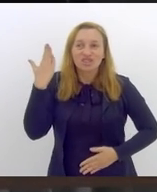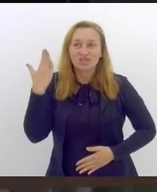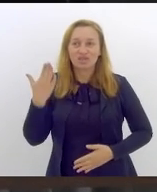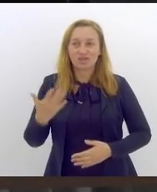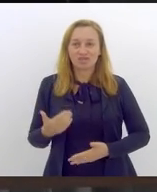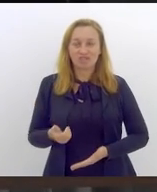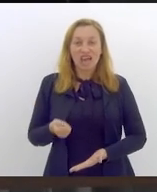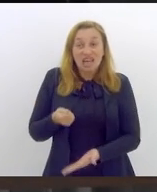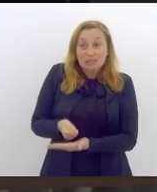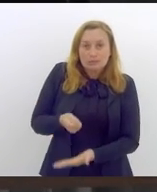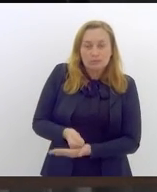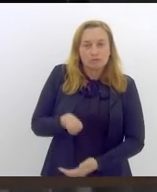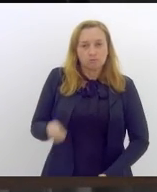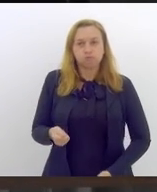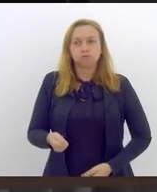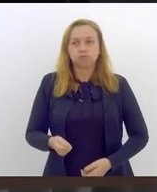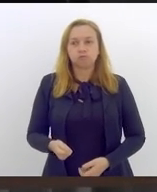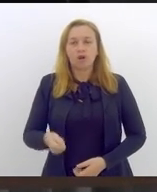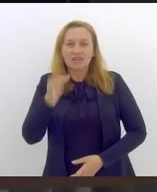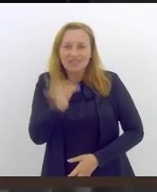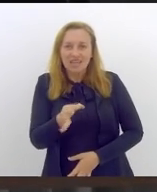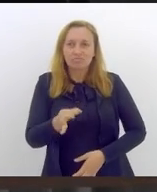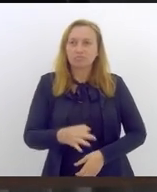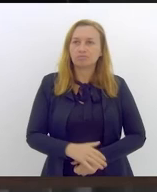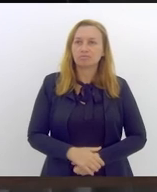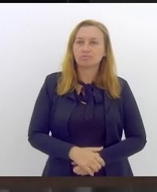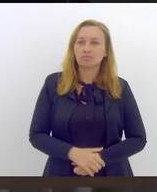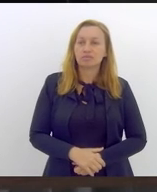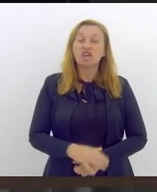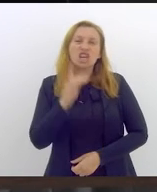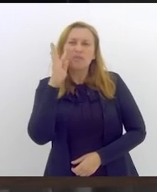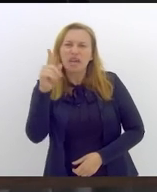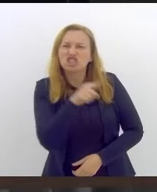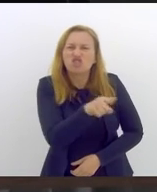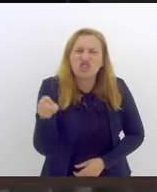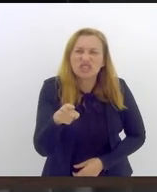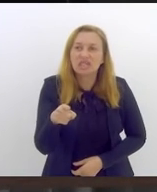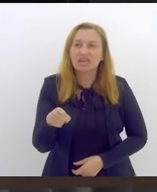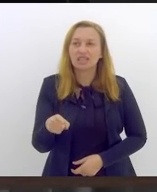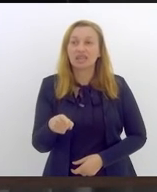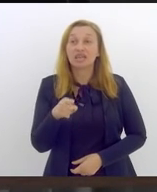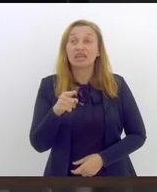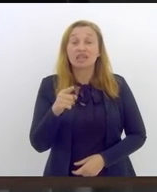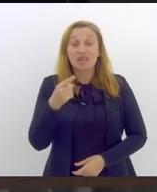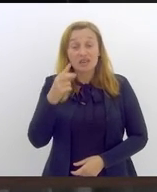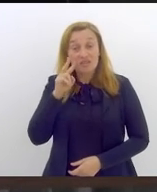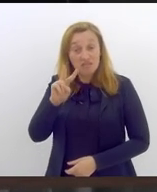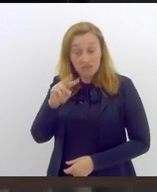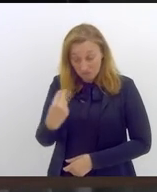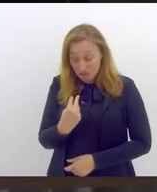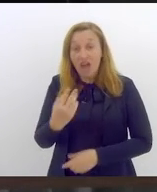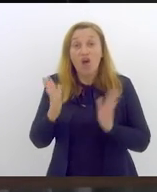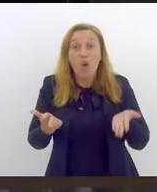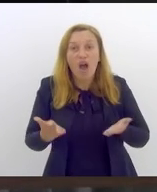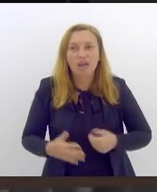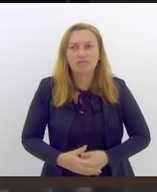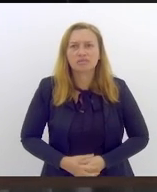formatura firme legal Imagine você que agora me Assiste